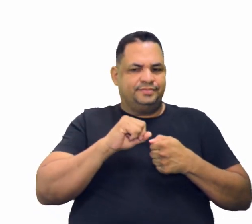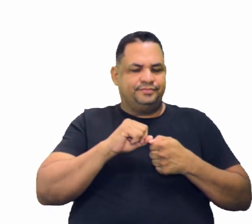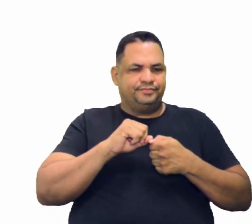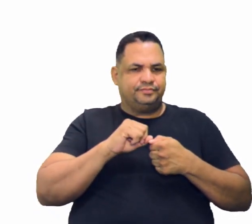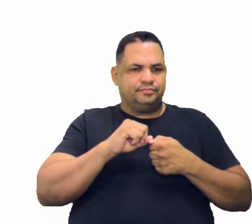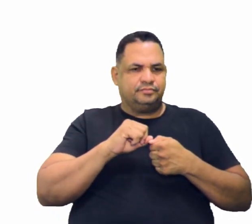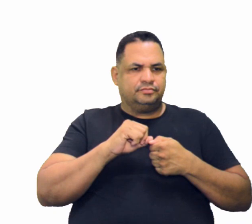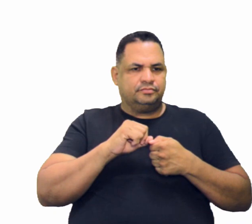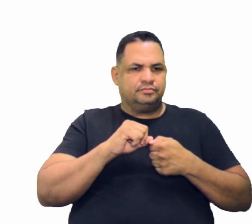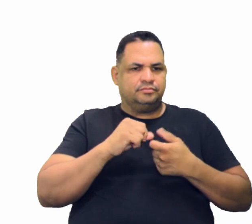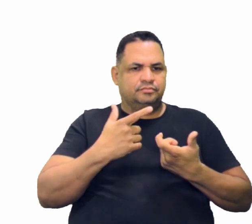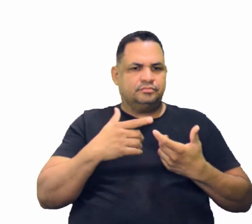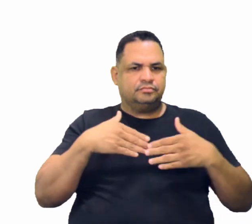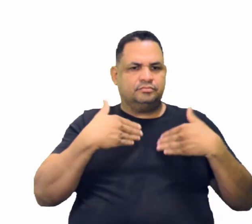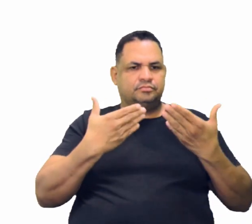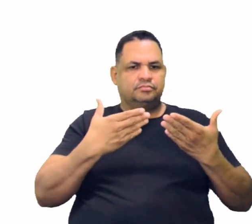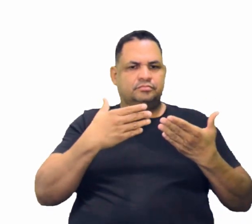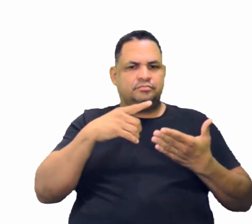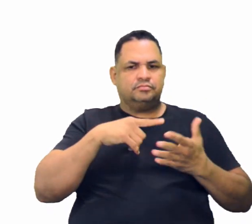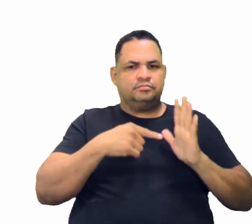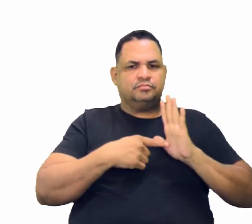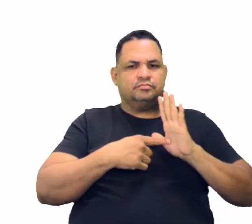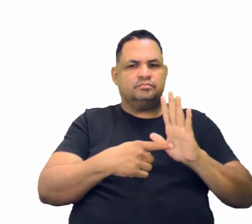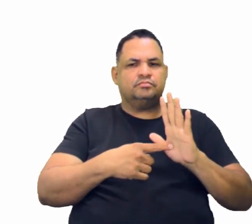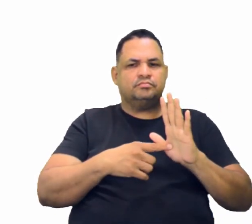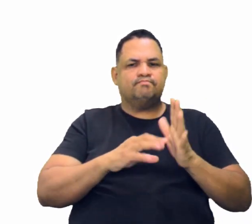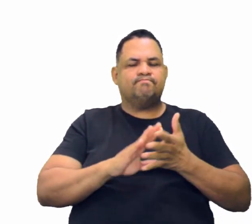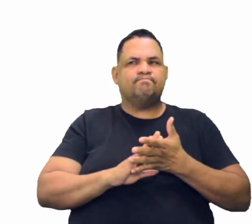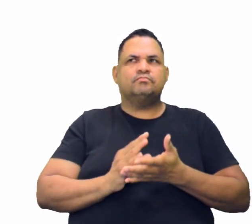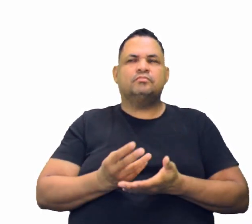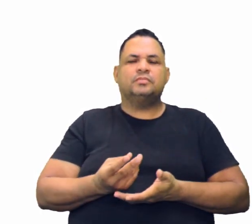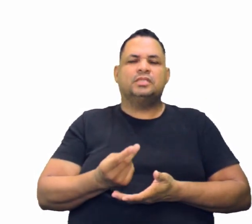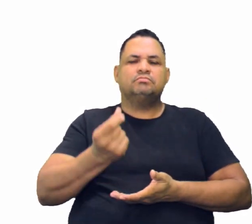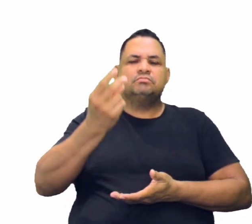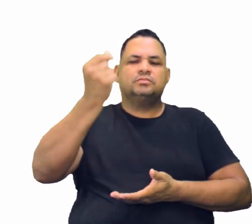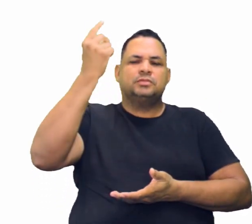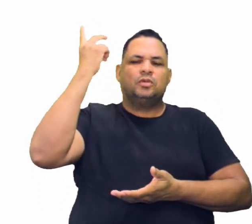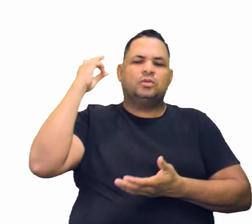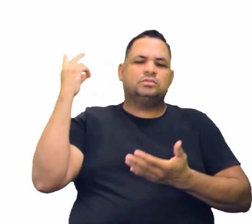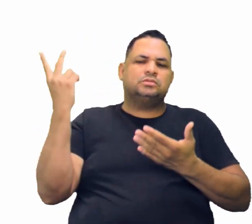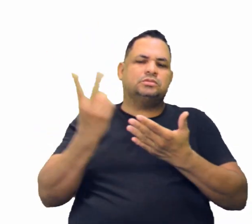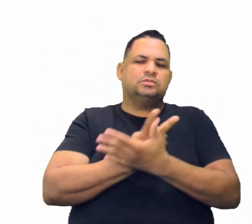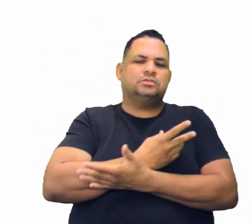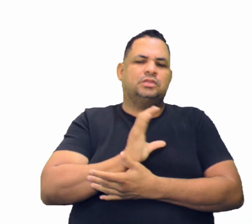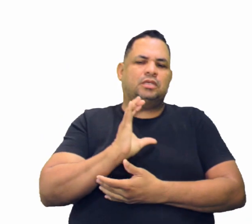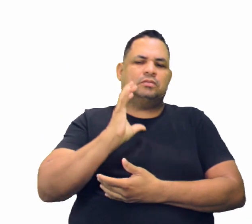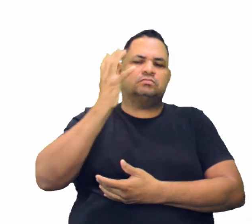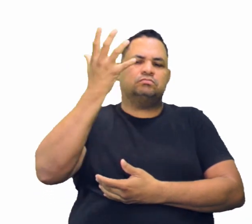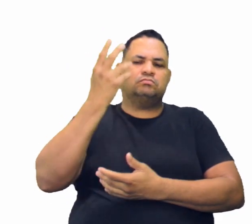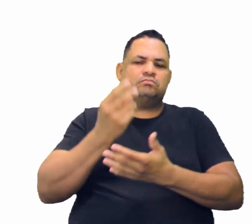amadinho, quando ele indicar tempo decorrido, ele vai ficar na